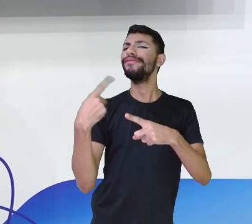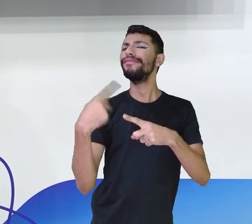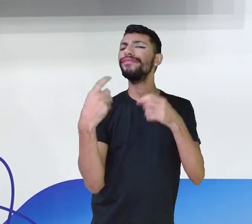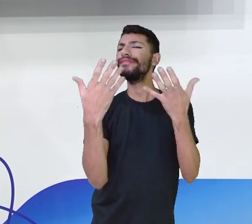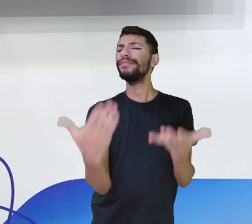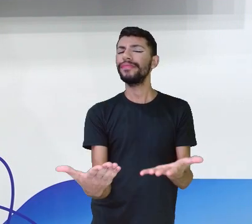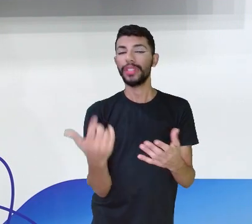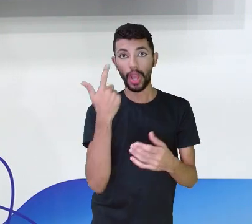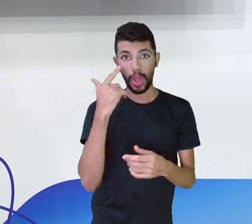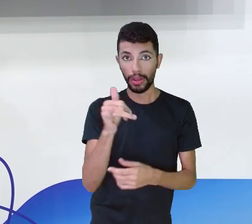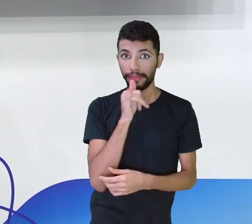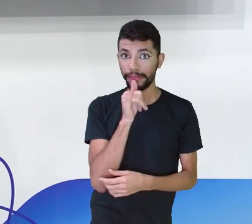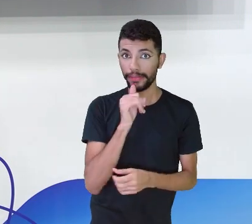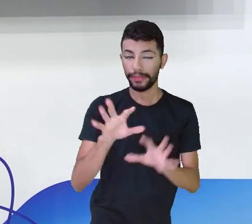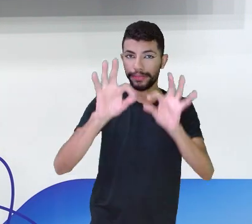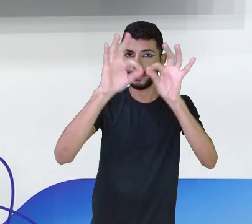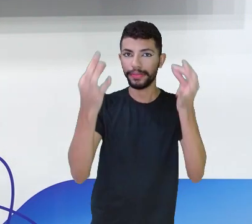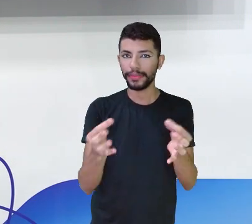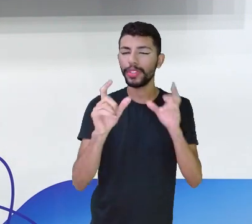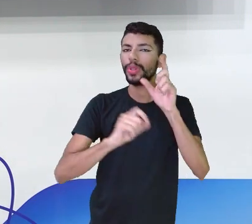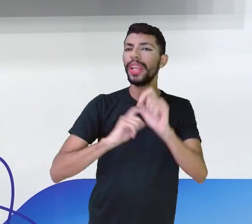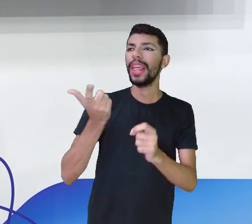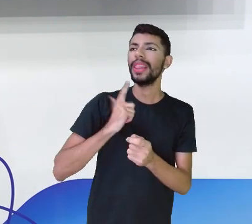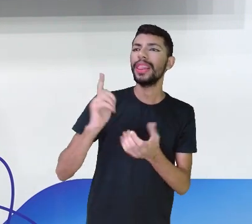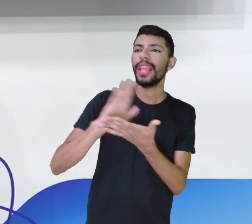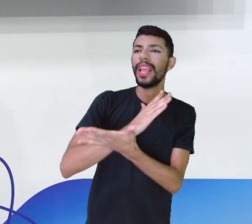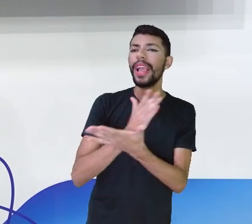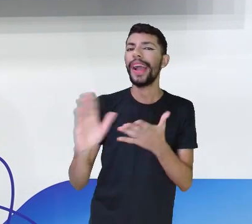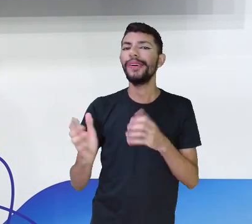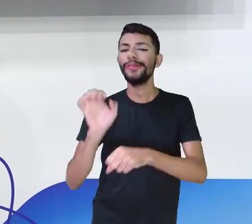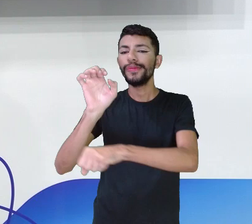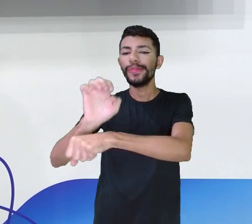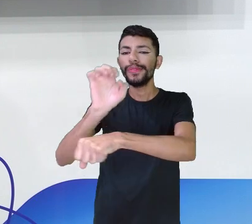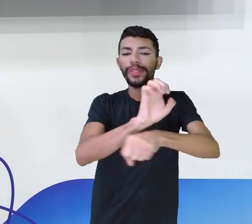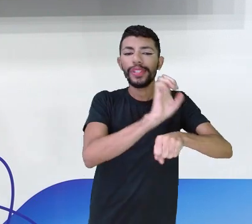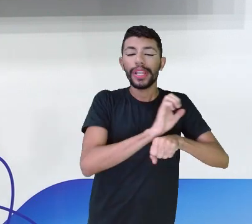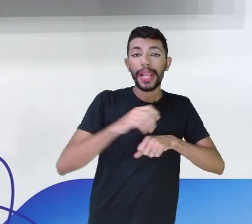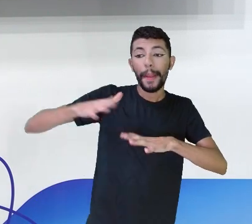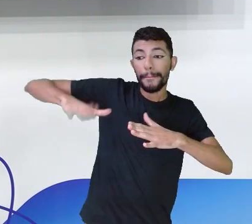exemplo bem simples. Existem estados que não têm praia.